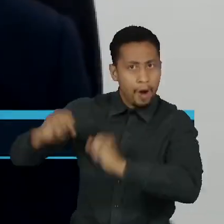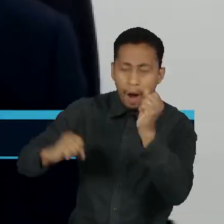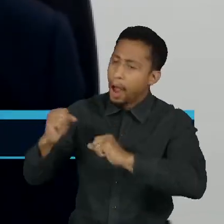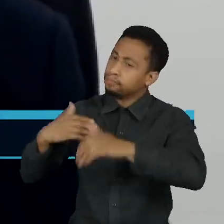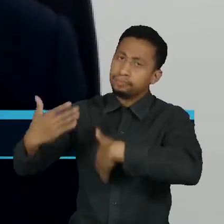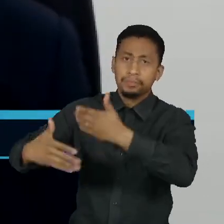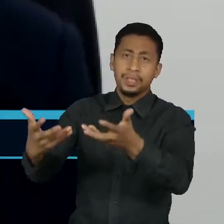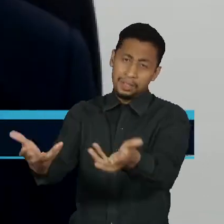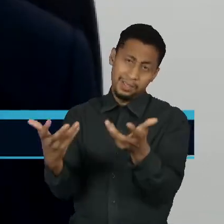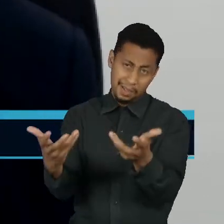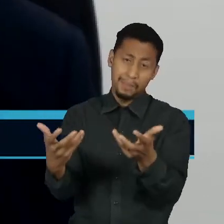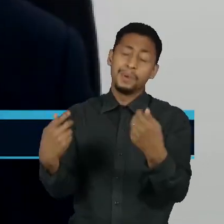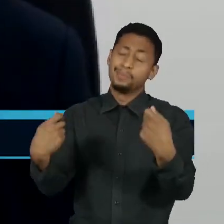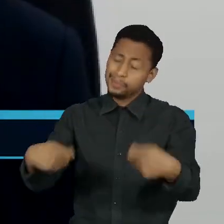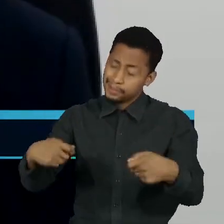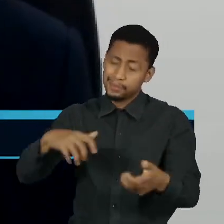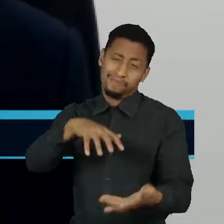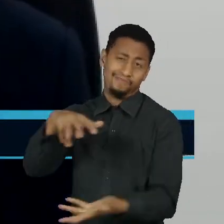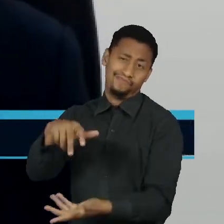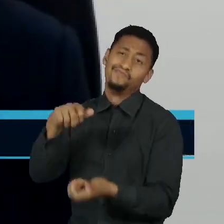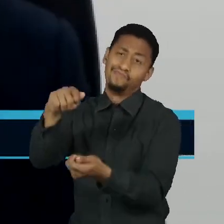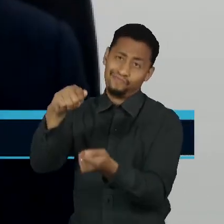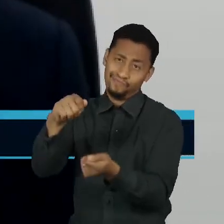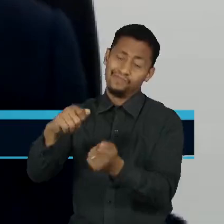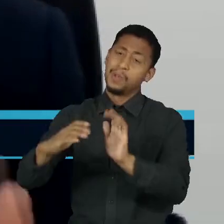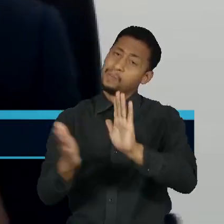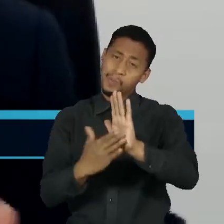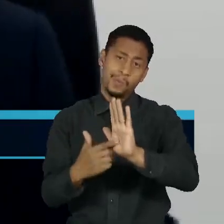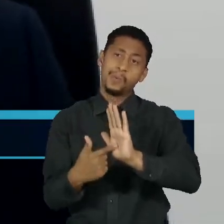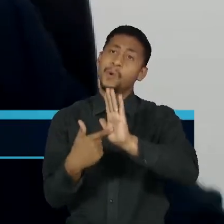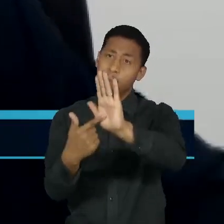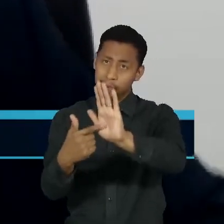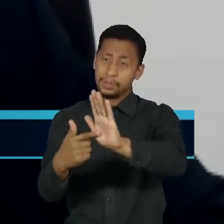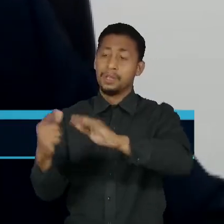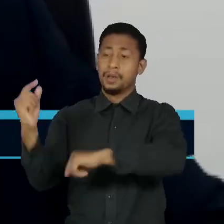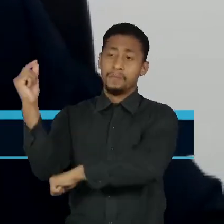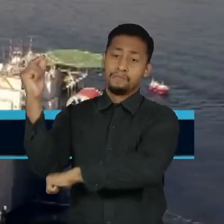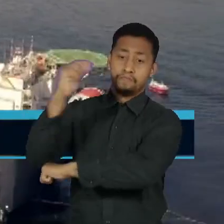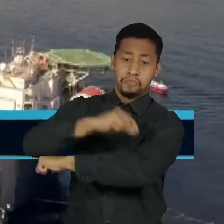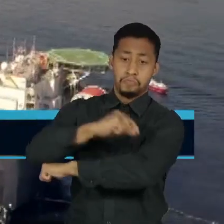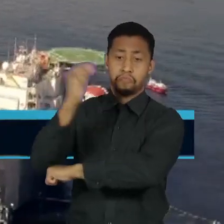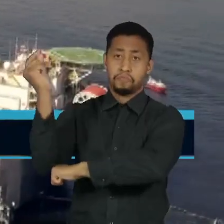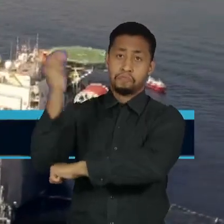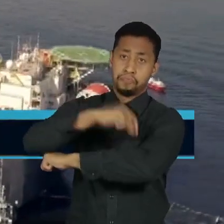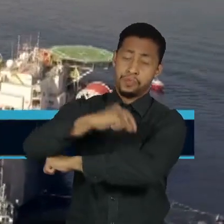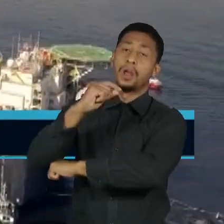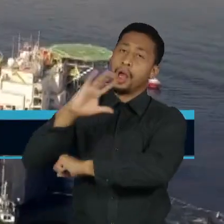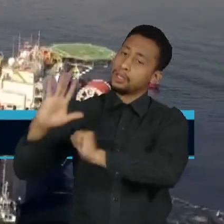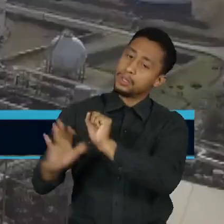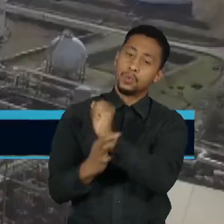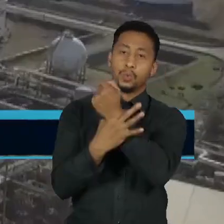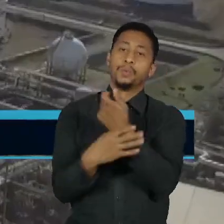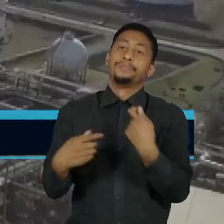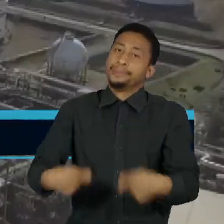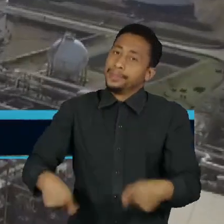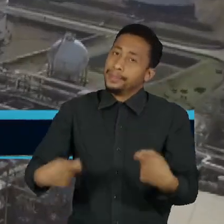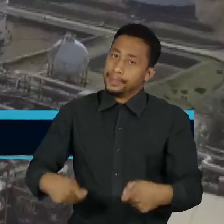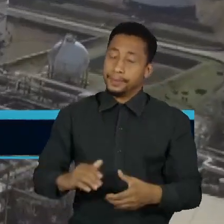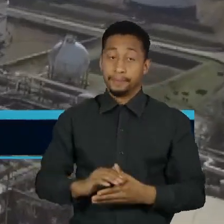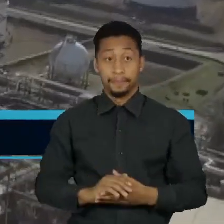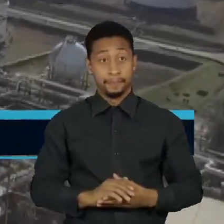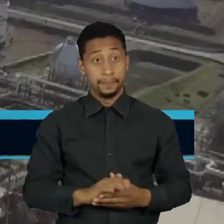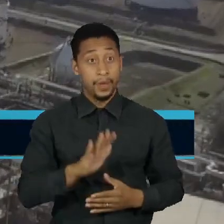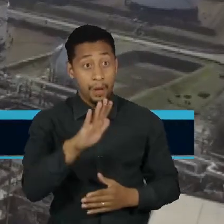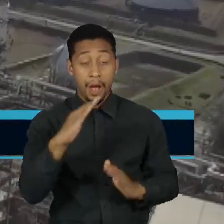margem assegurada, se bem conduzidos, projetos em refino também terão seu retorno assegurado. Até 2028, a ideia é